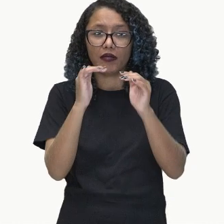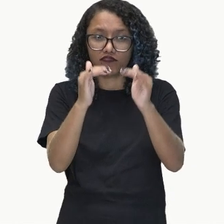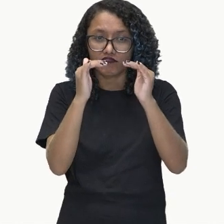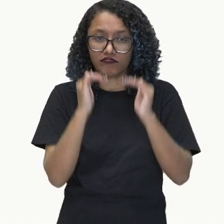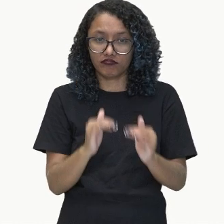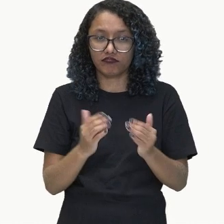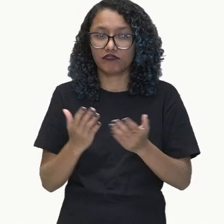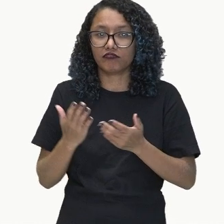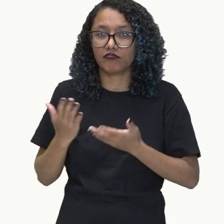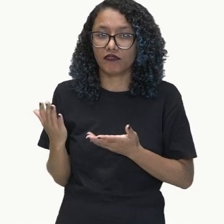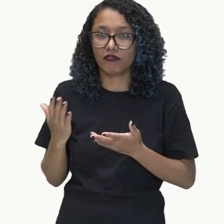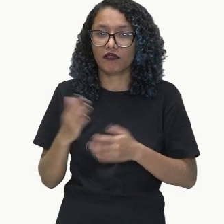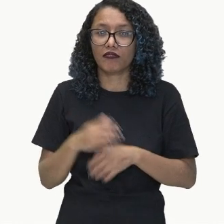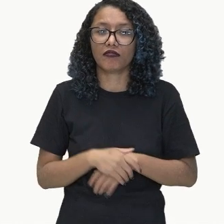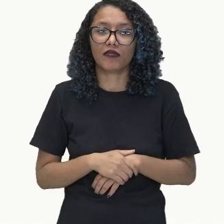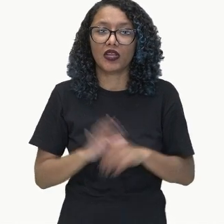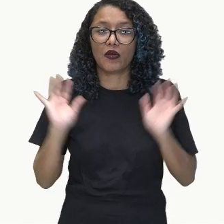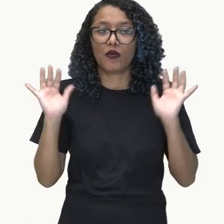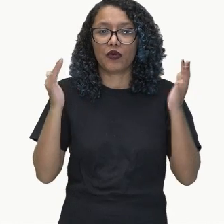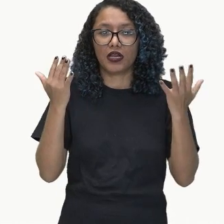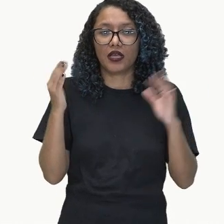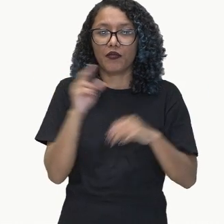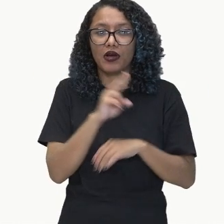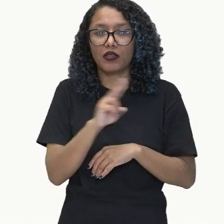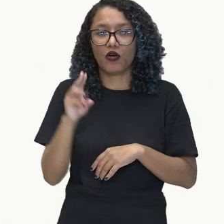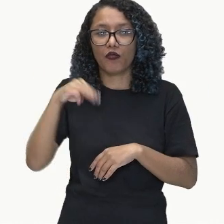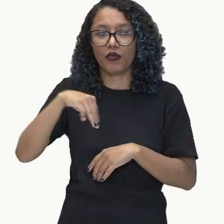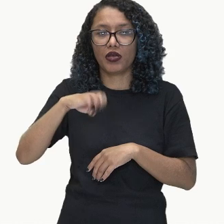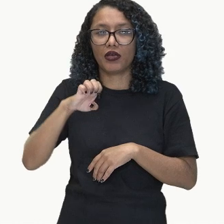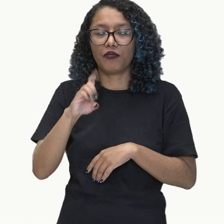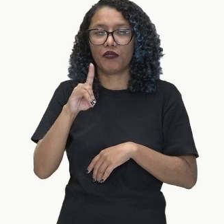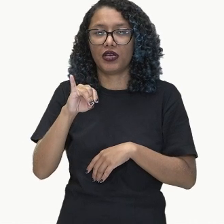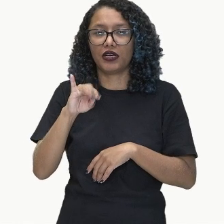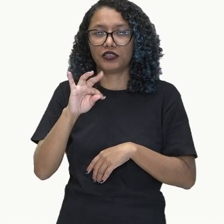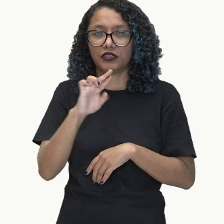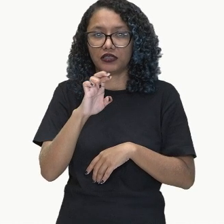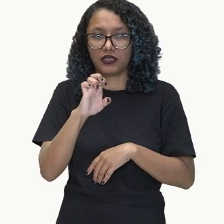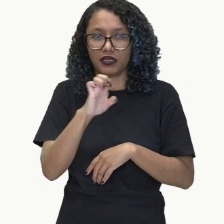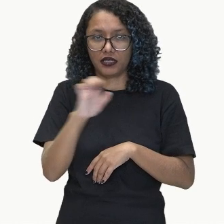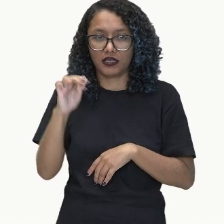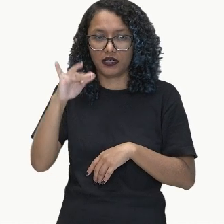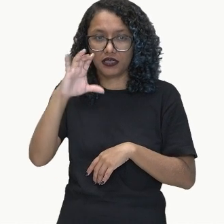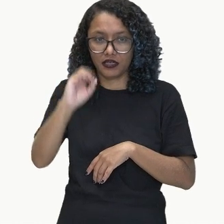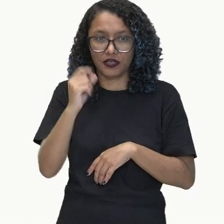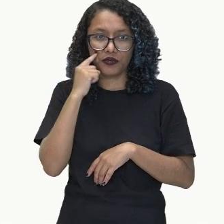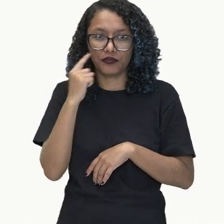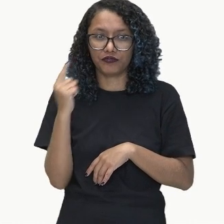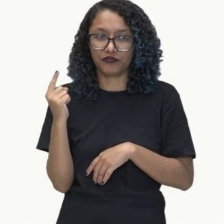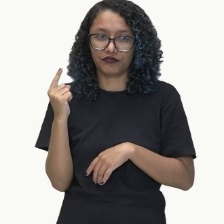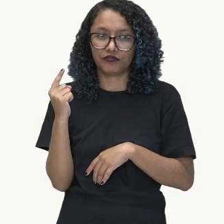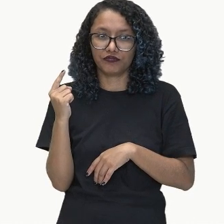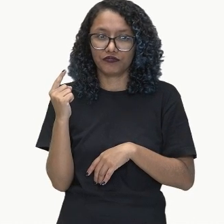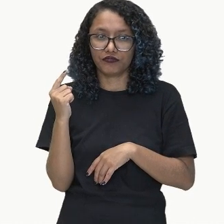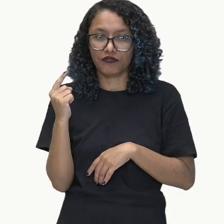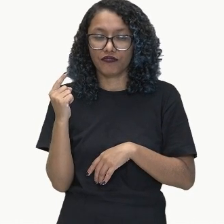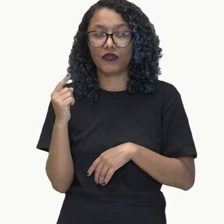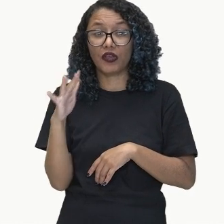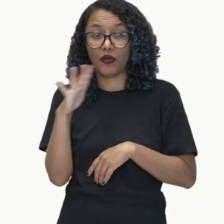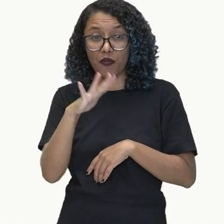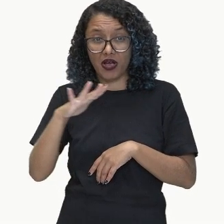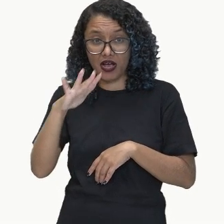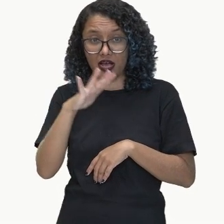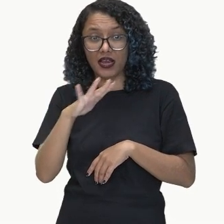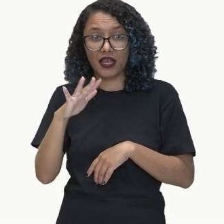clima mediterrâneo, que ele vai estar aqui em uma pequena faixa do Canadá